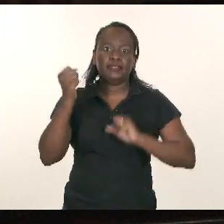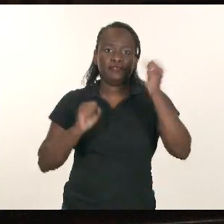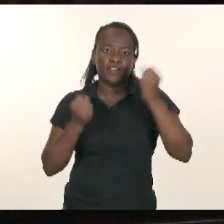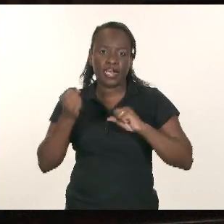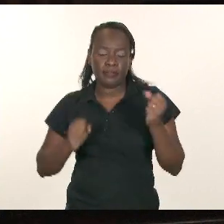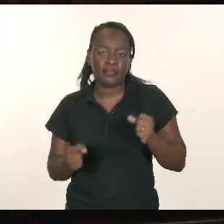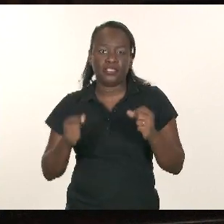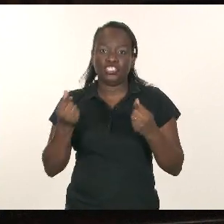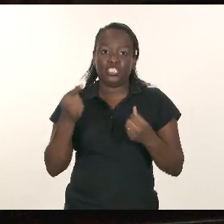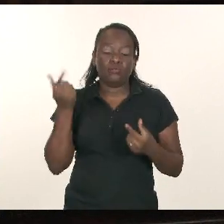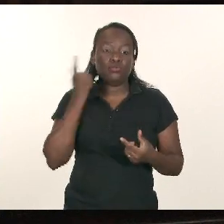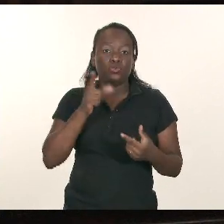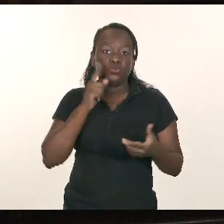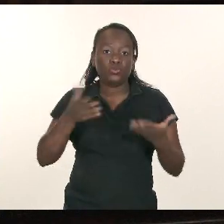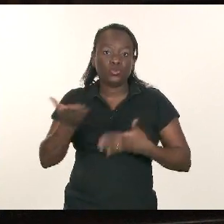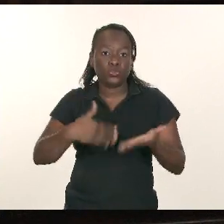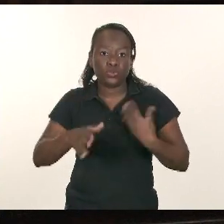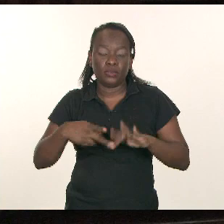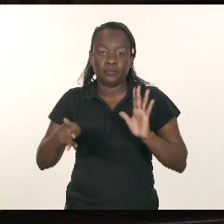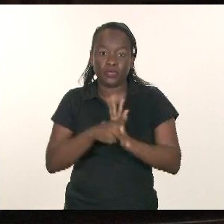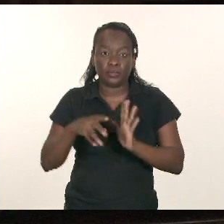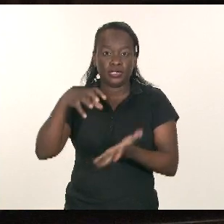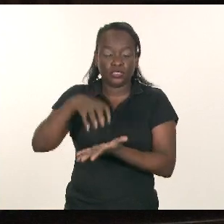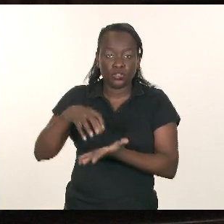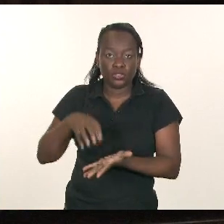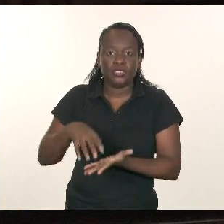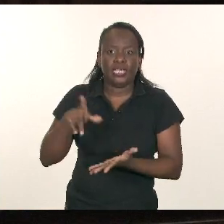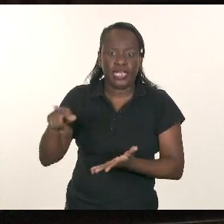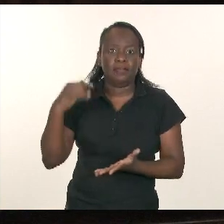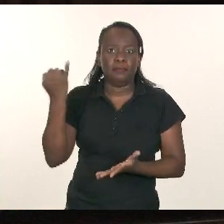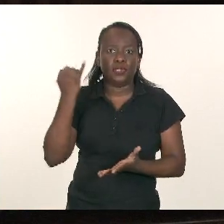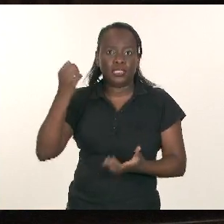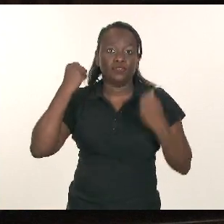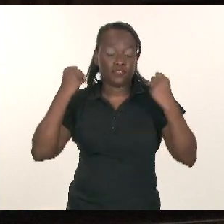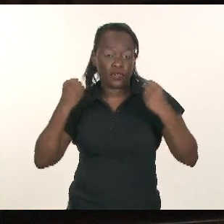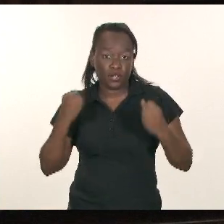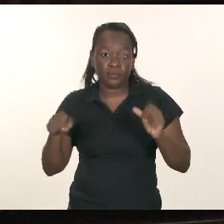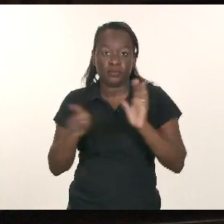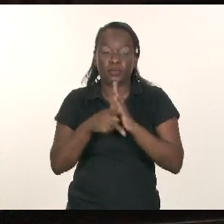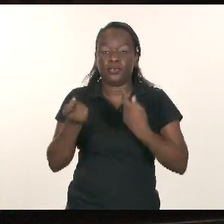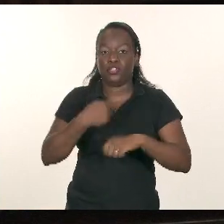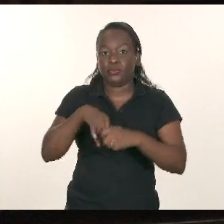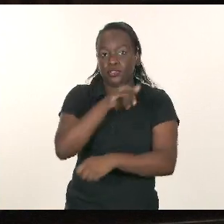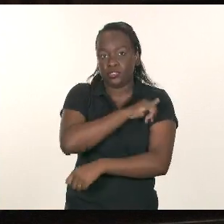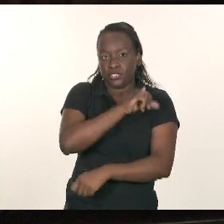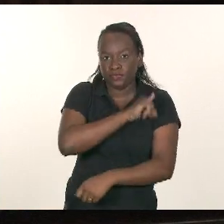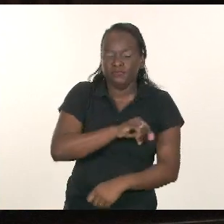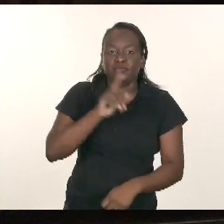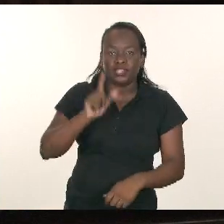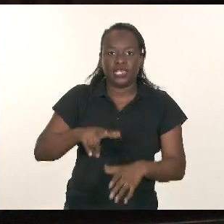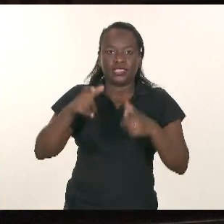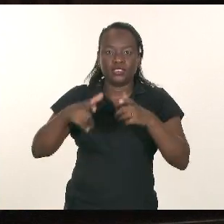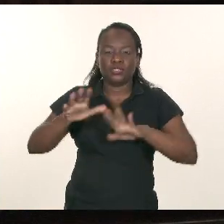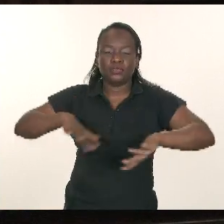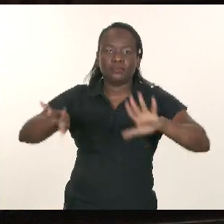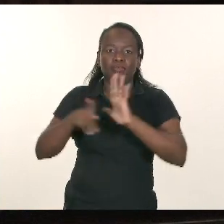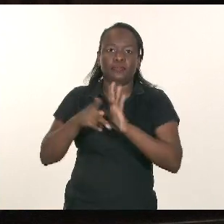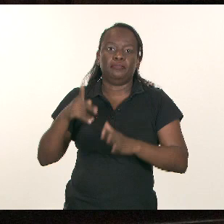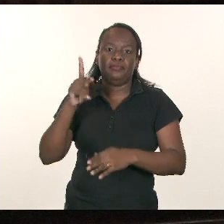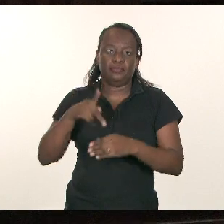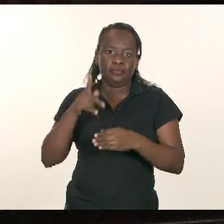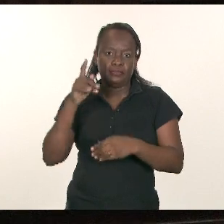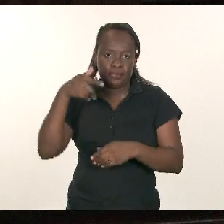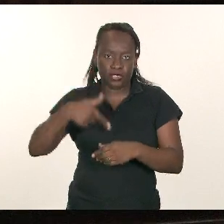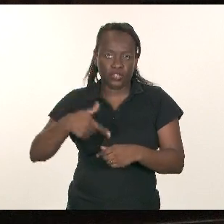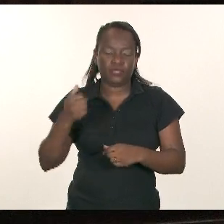de receitas deste setor imponente e potente da economia fluminense, que é o setor de petróleo.